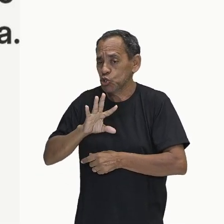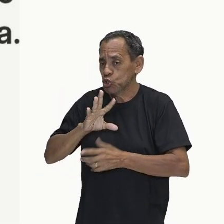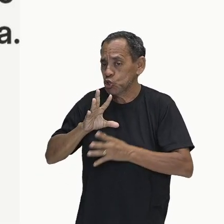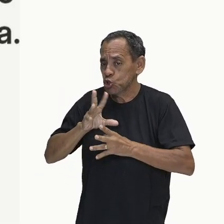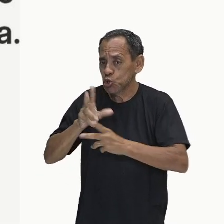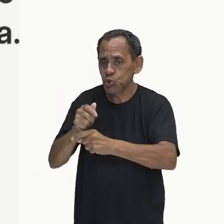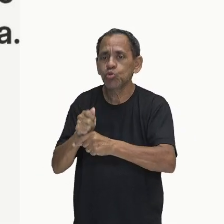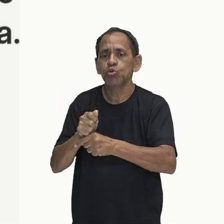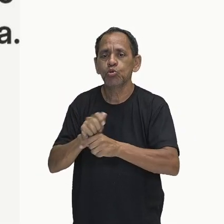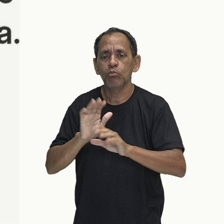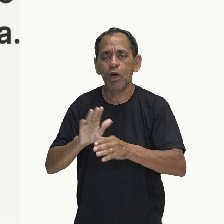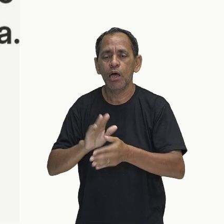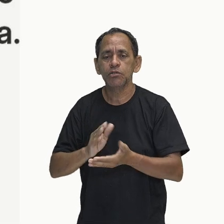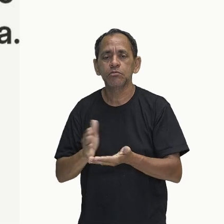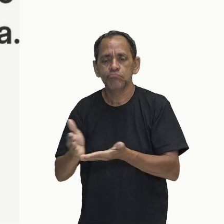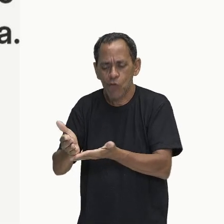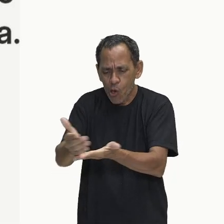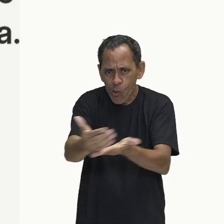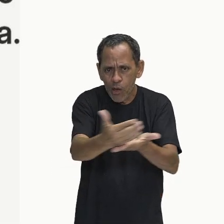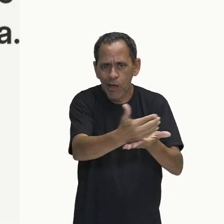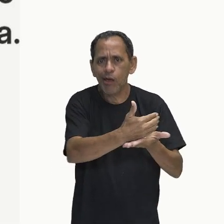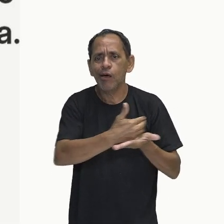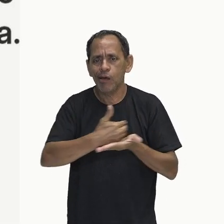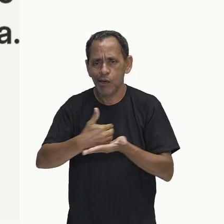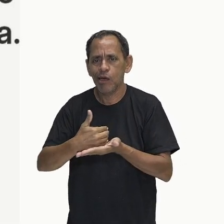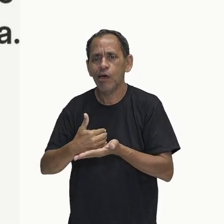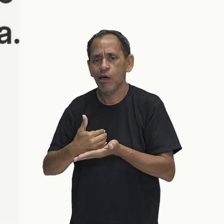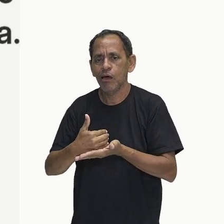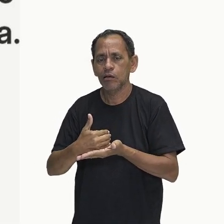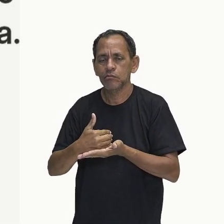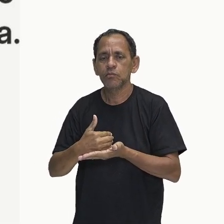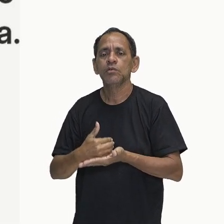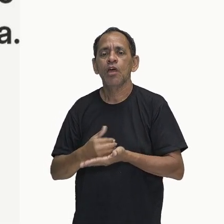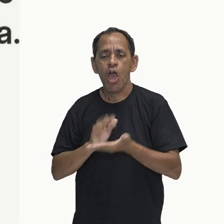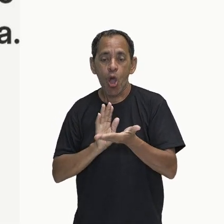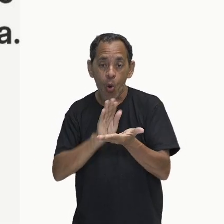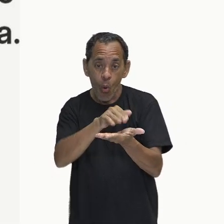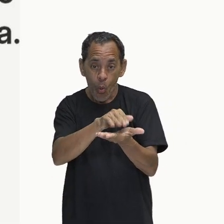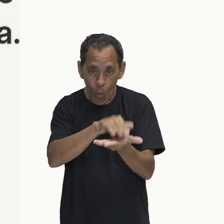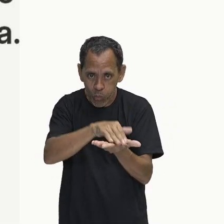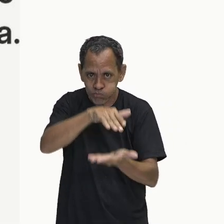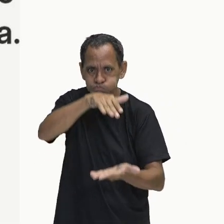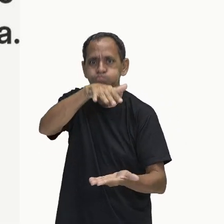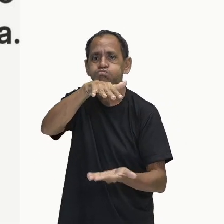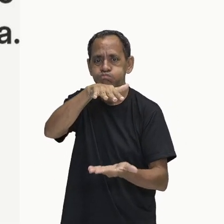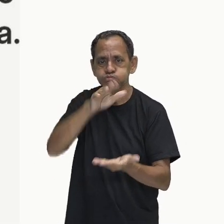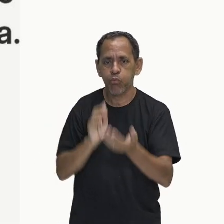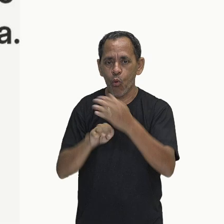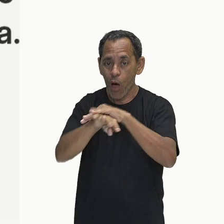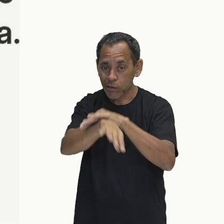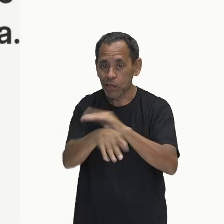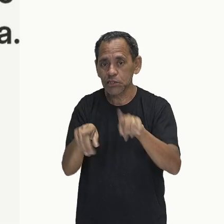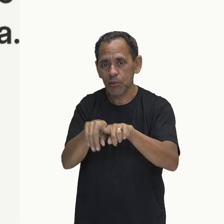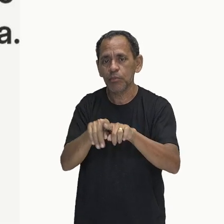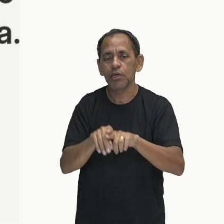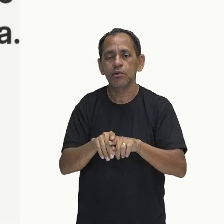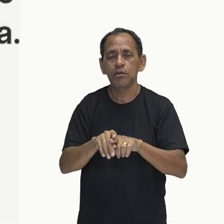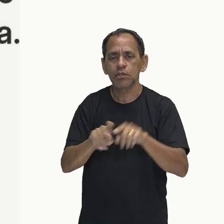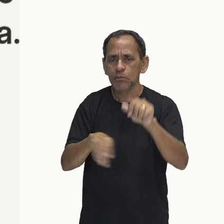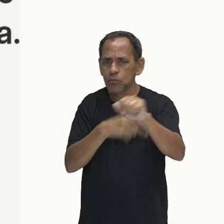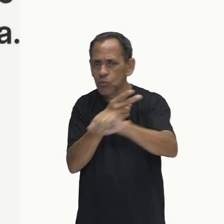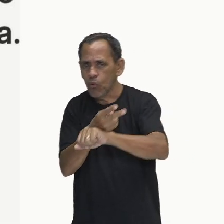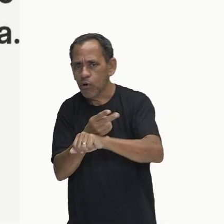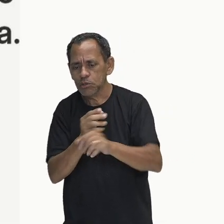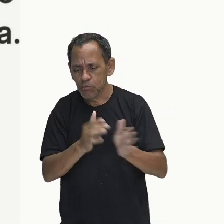E o que sobrava era acumulado pelo chefe, no caso, o chefe do oikos. Com o passar do tempo, esse chefe,